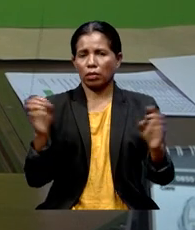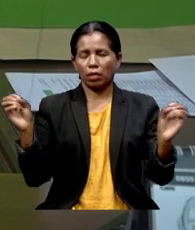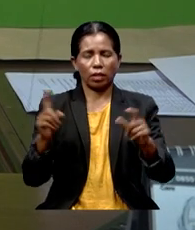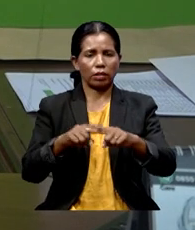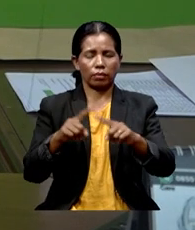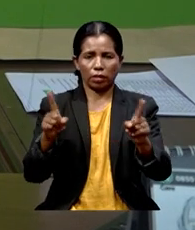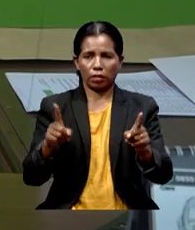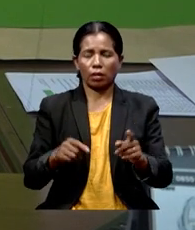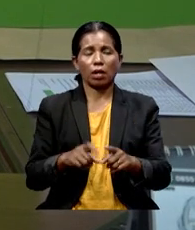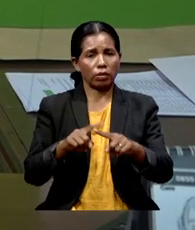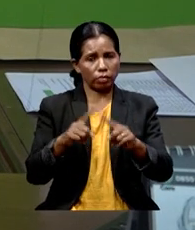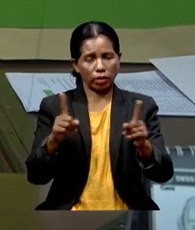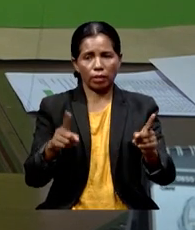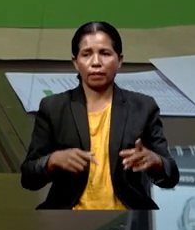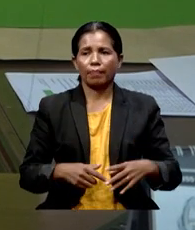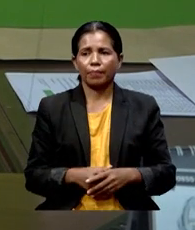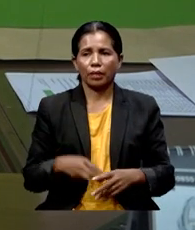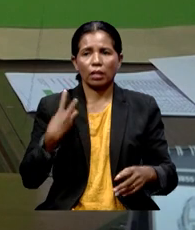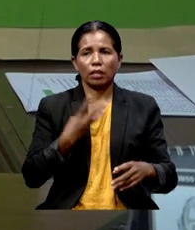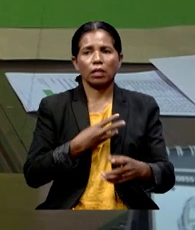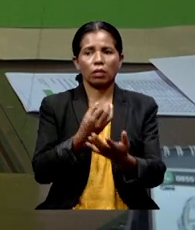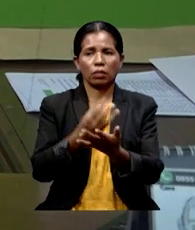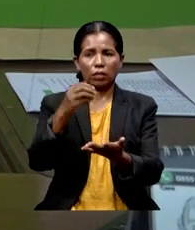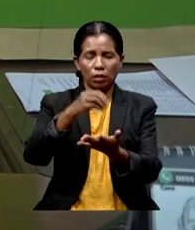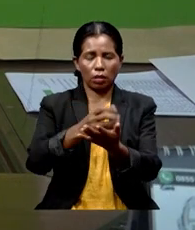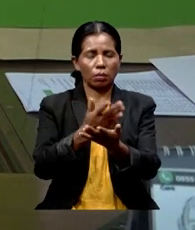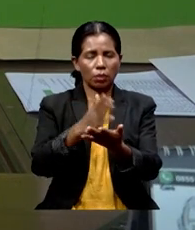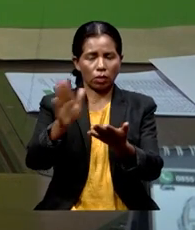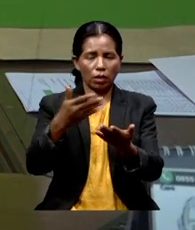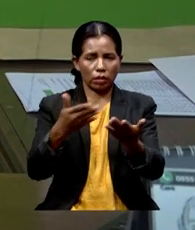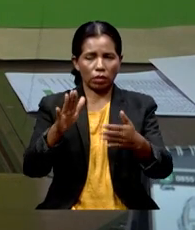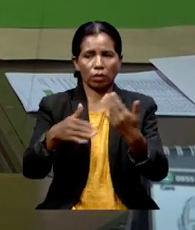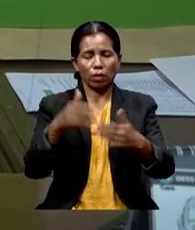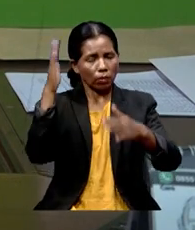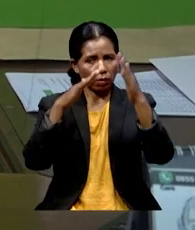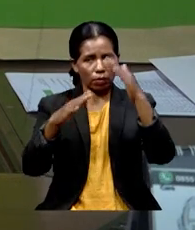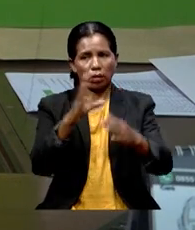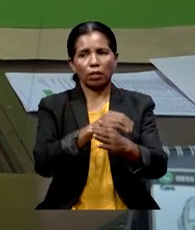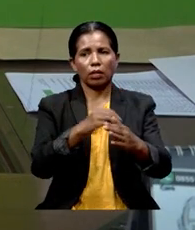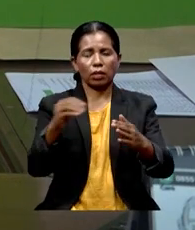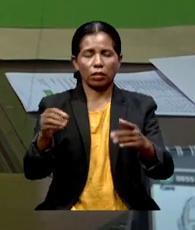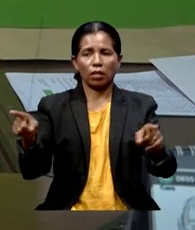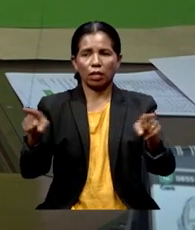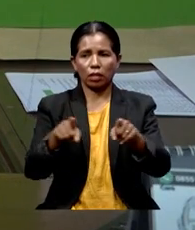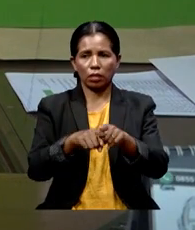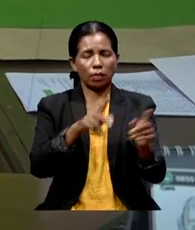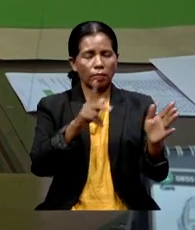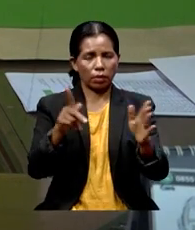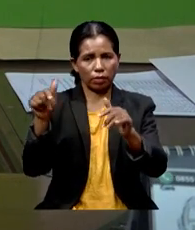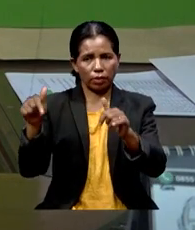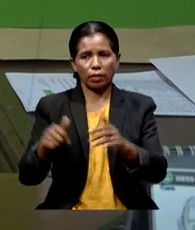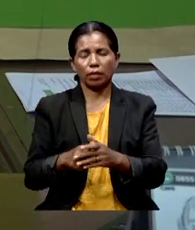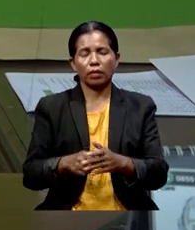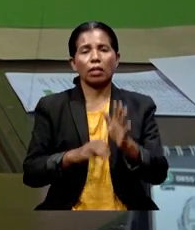é, agora diferente, aí tem que ser suficiente para compras para fazer, né, problema nem né, a quantificação, nem a plano, né. Agora,